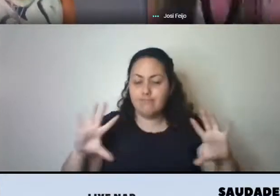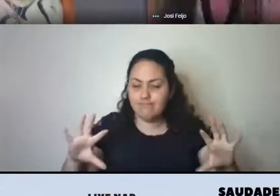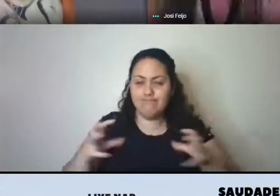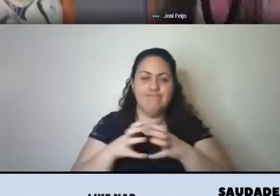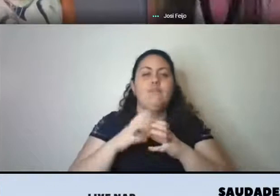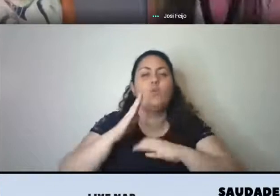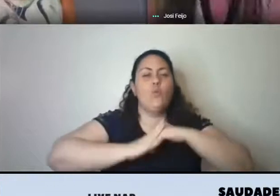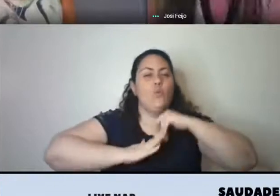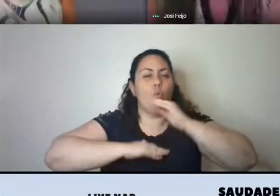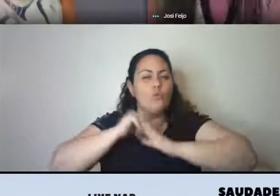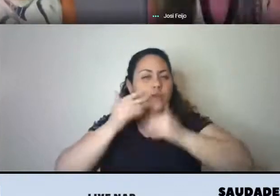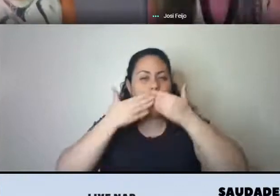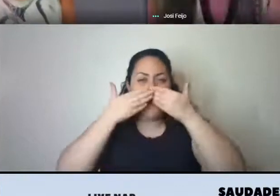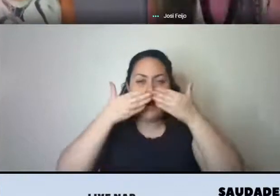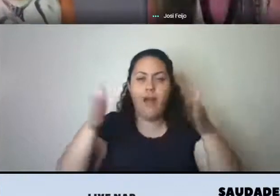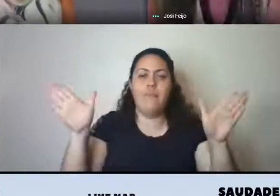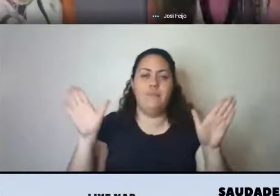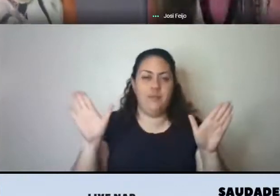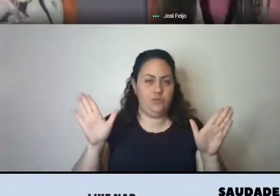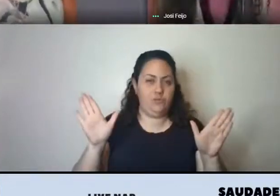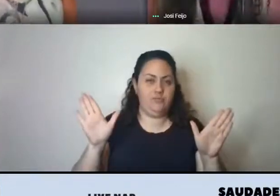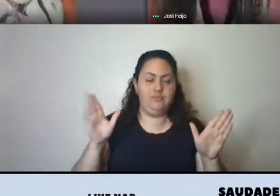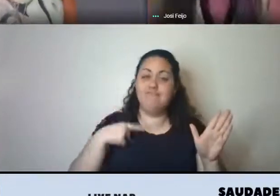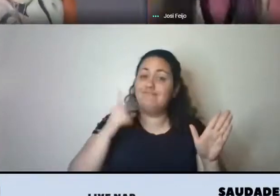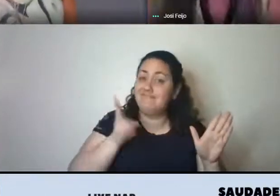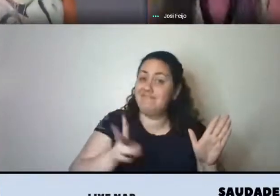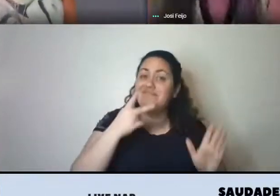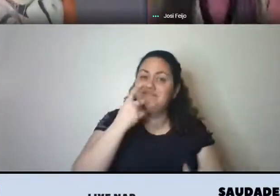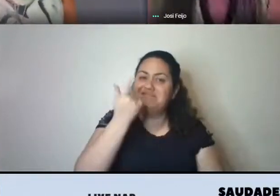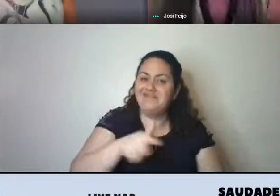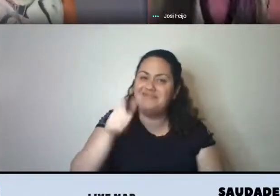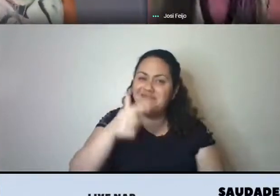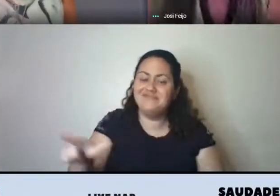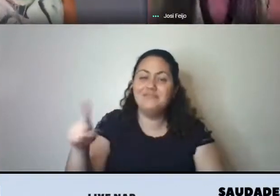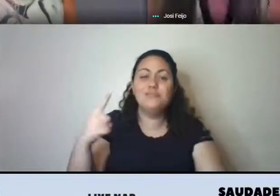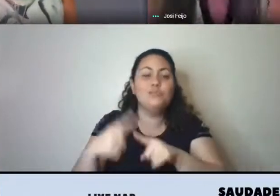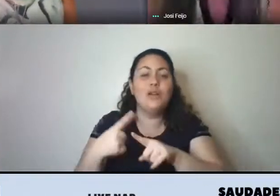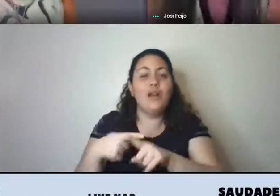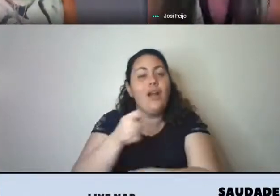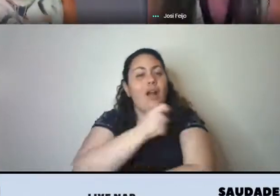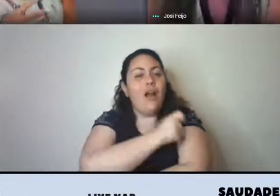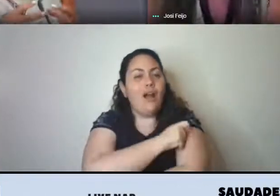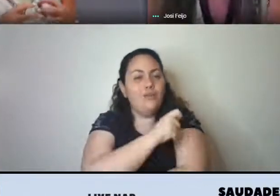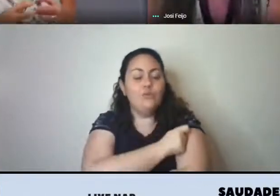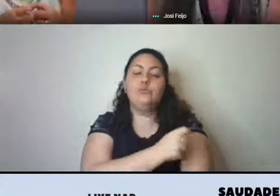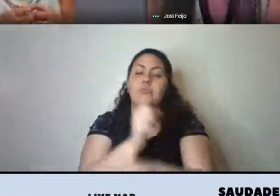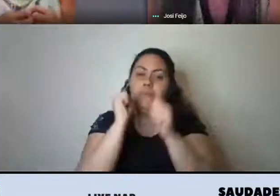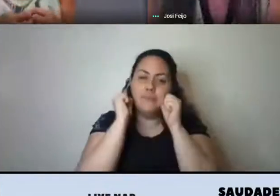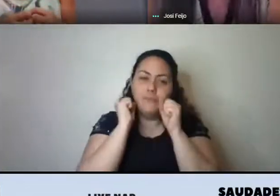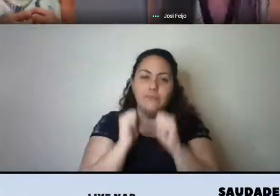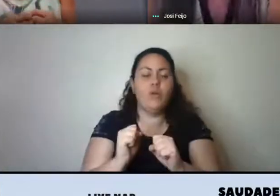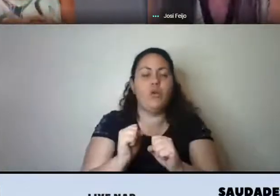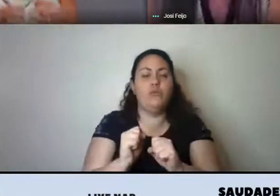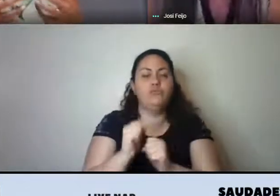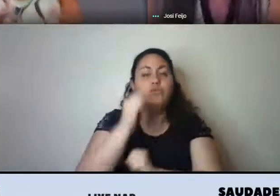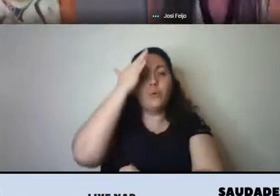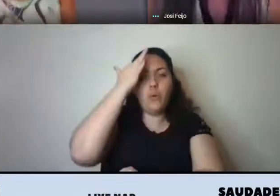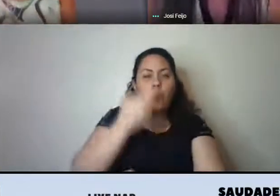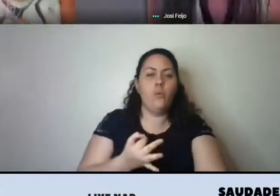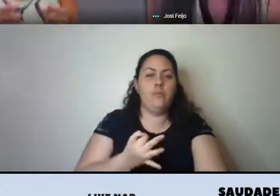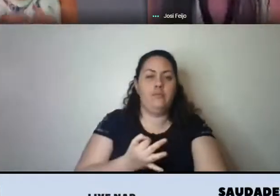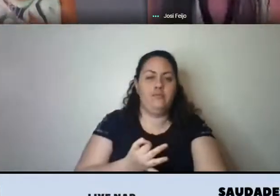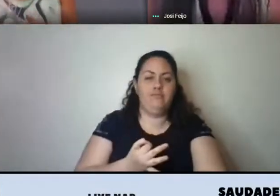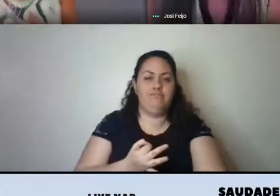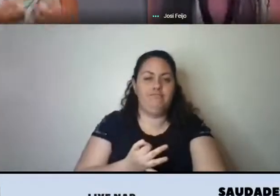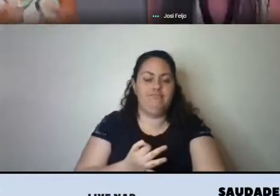uma abertura, e isso é uma coisa que a gente repete muito, para que os alunos tenham essa certeza de